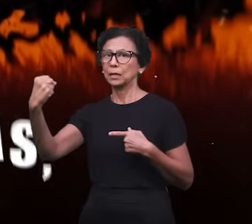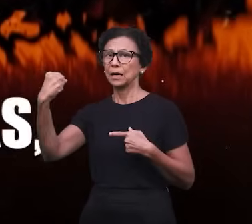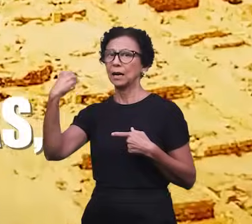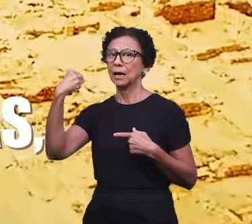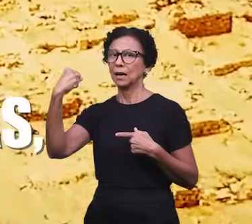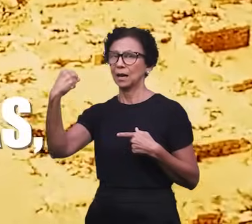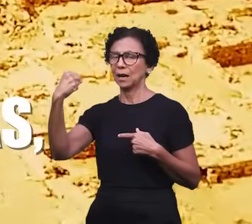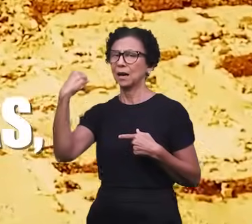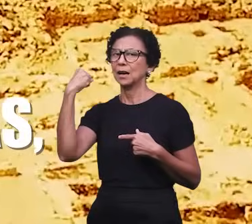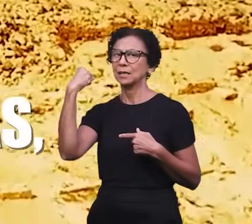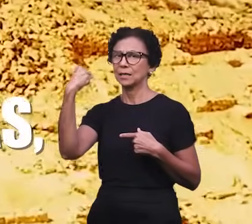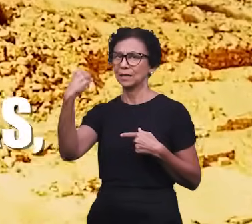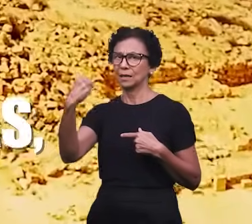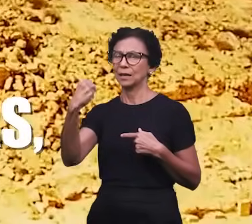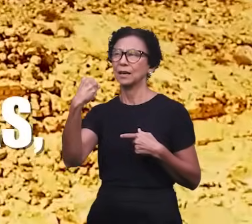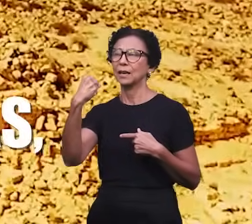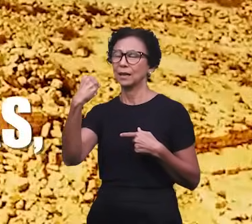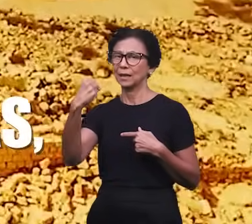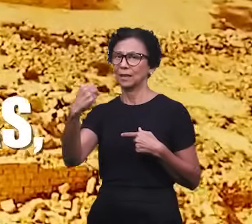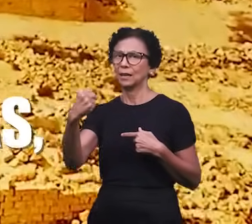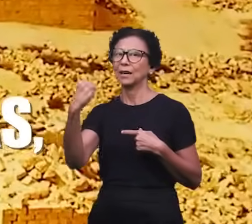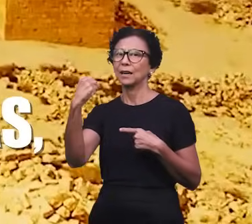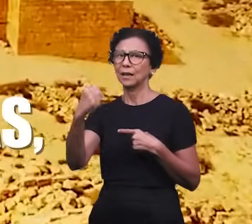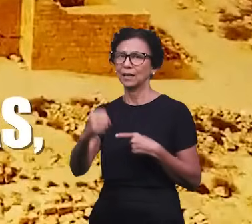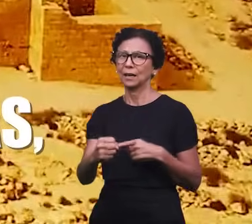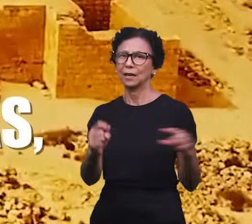Meu Deus quebra muralhas.